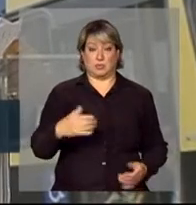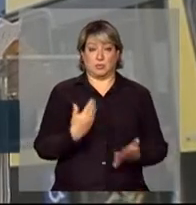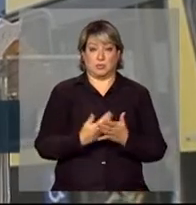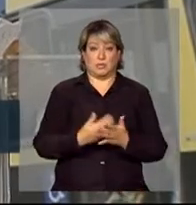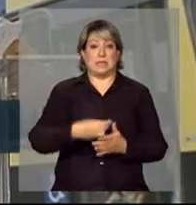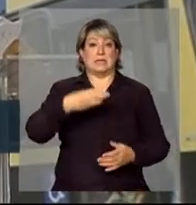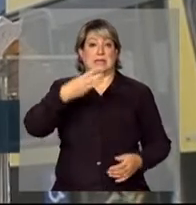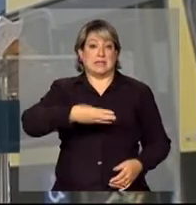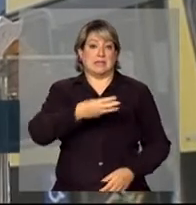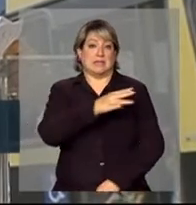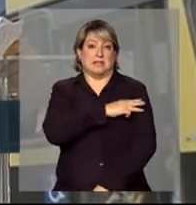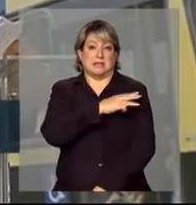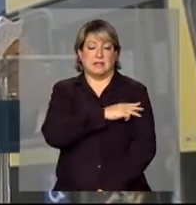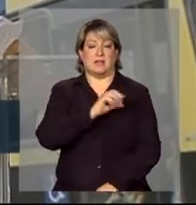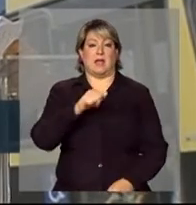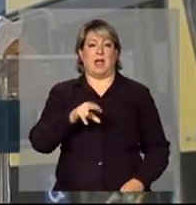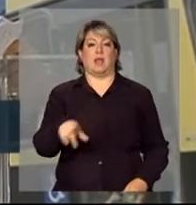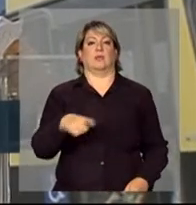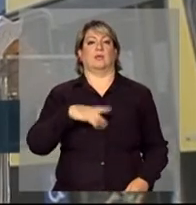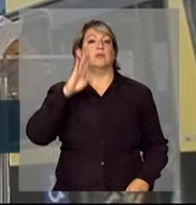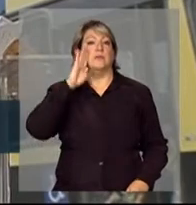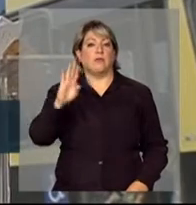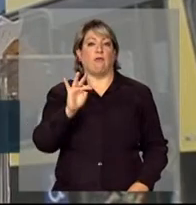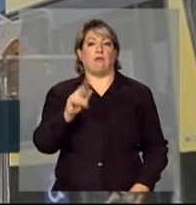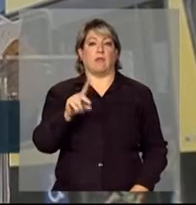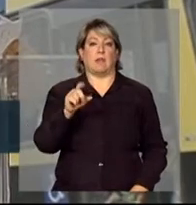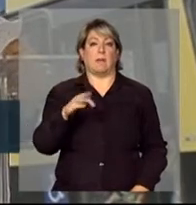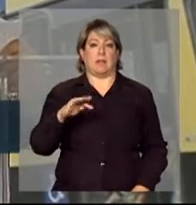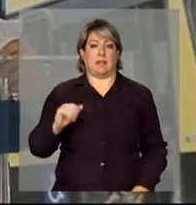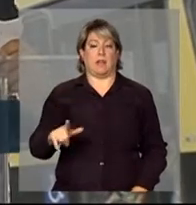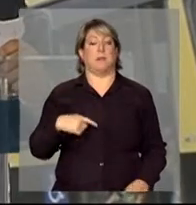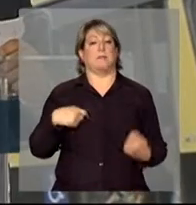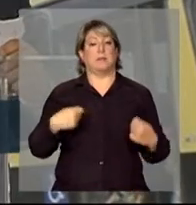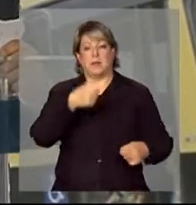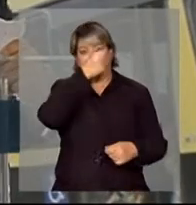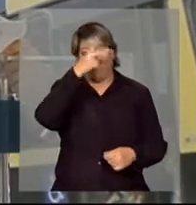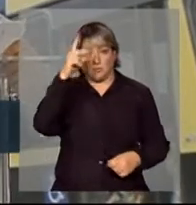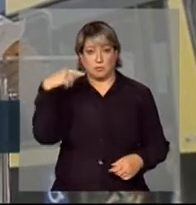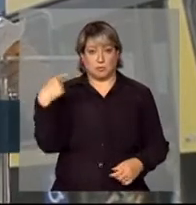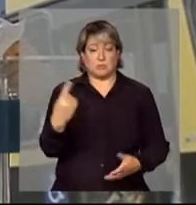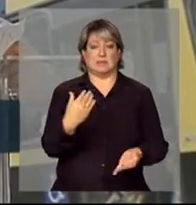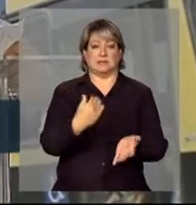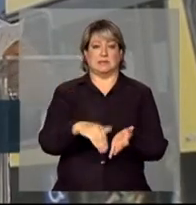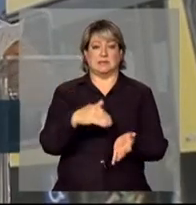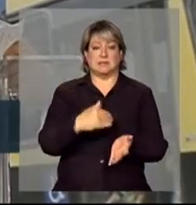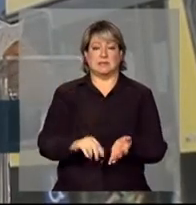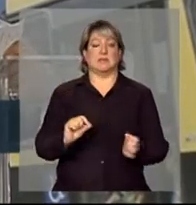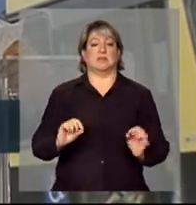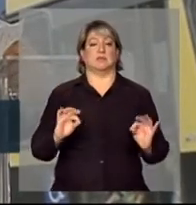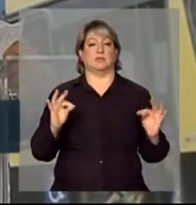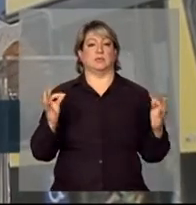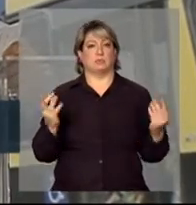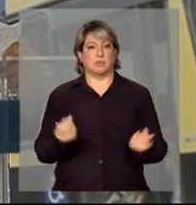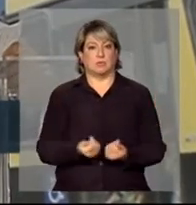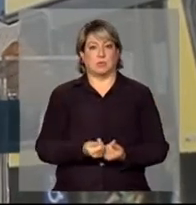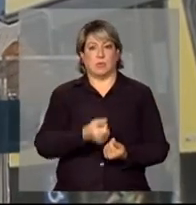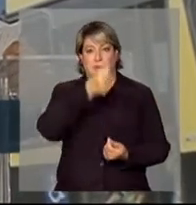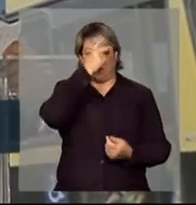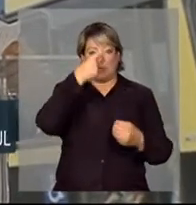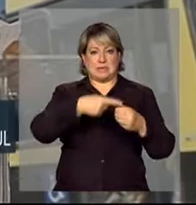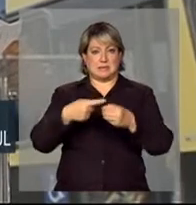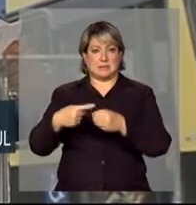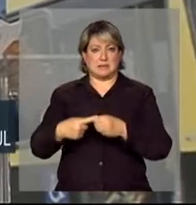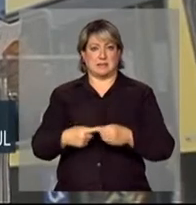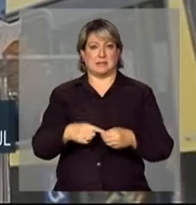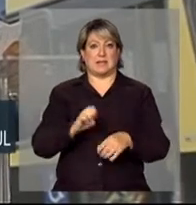determinação da nossa presidenta. E para que isso aconteça, é importante que os prefeitos, secretários municipais de educação, secretários estaduais de educação,